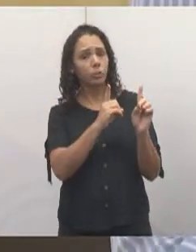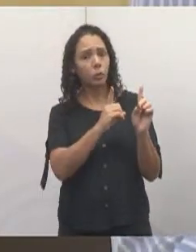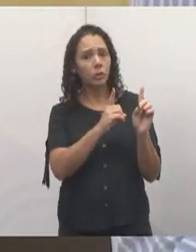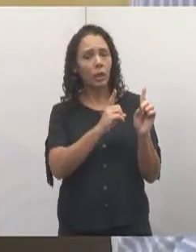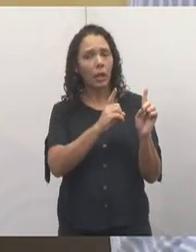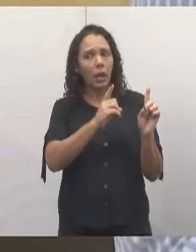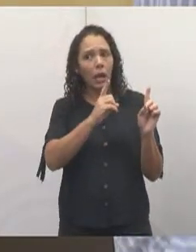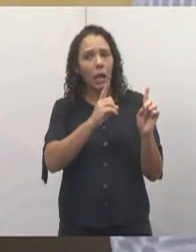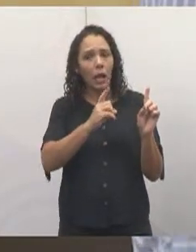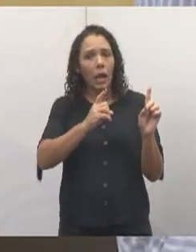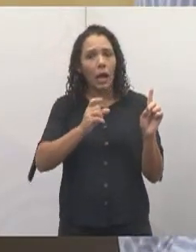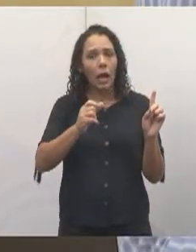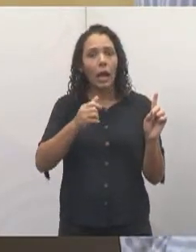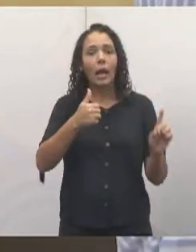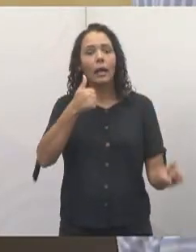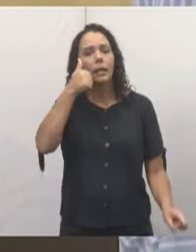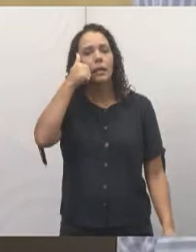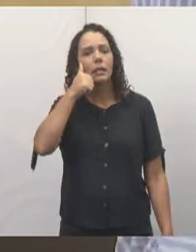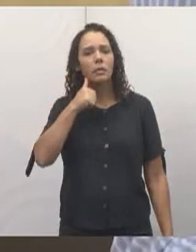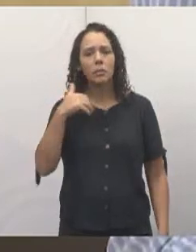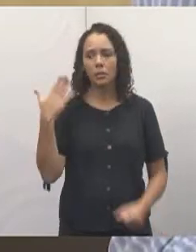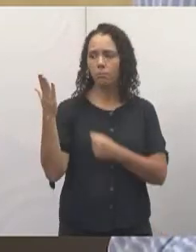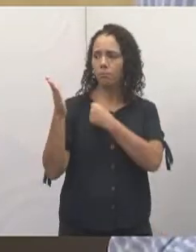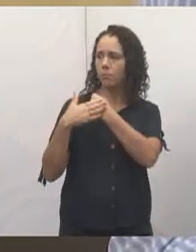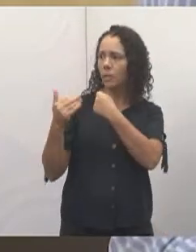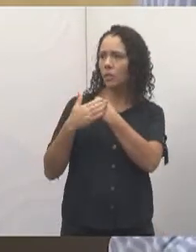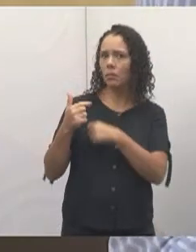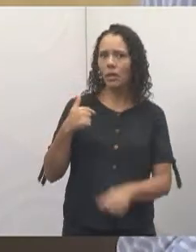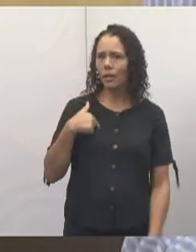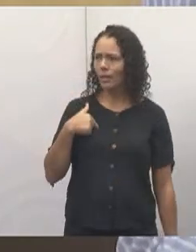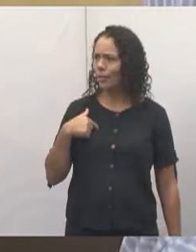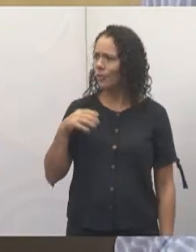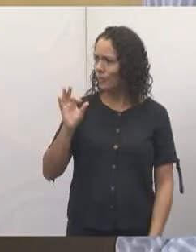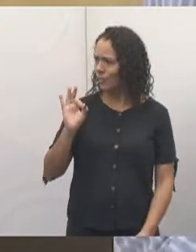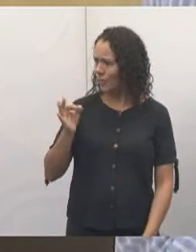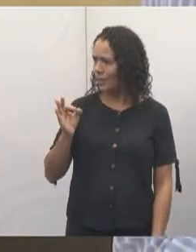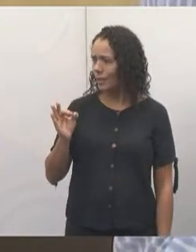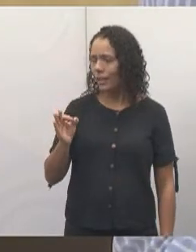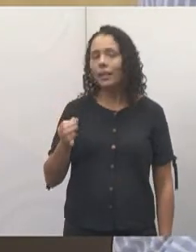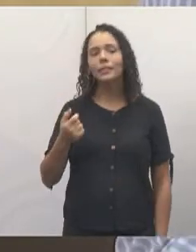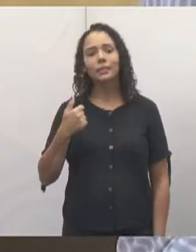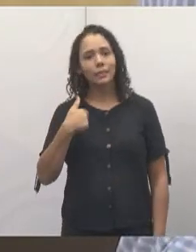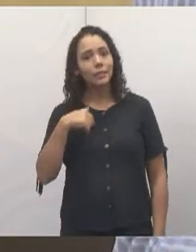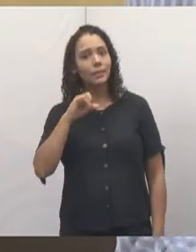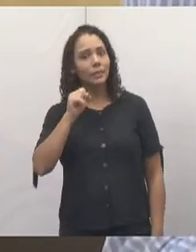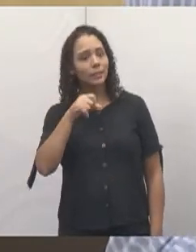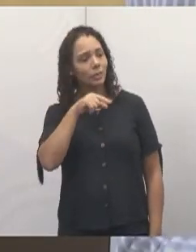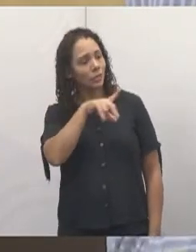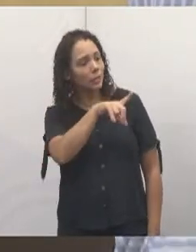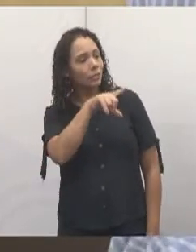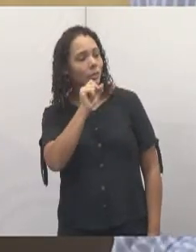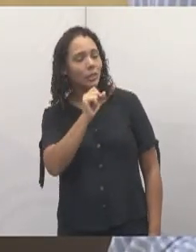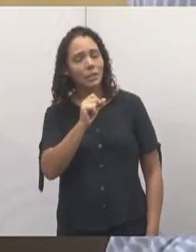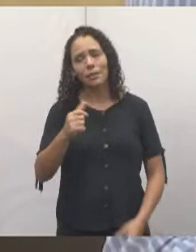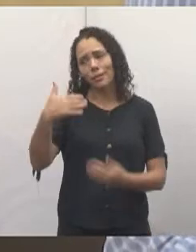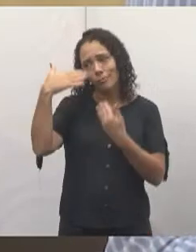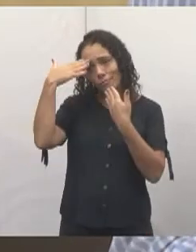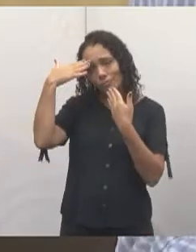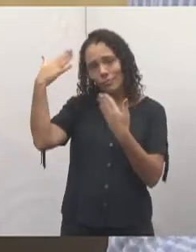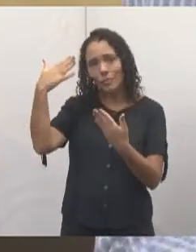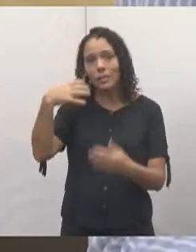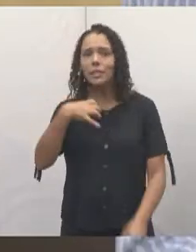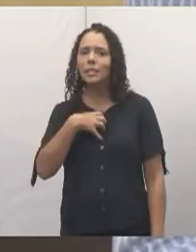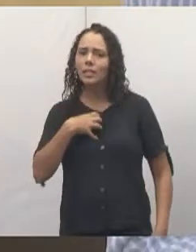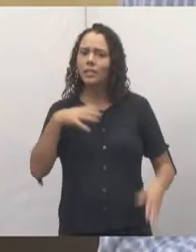da Secretaria da OAB, eu fiquei muito feliz, sério, eu fiquei surpresa na hora. Ela falou assim, você foi escolhida. Nossa, muito obrigada. Eu fiquei muito feliz